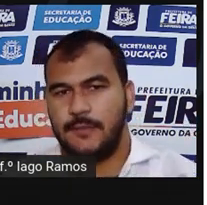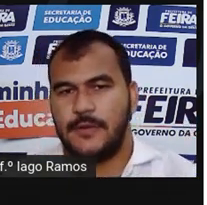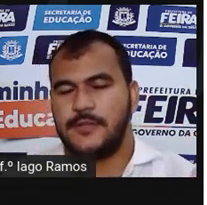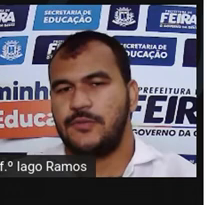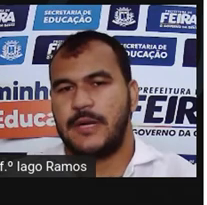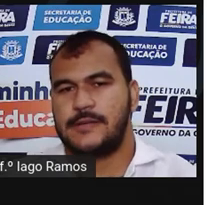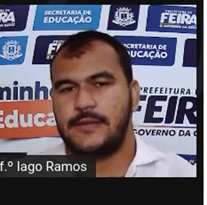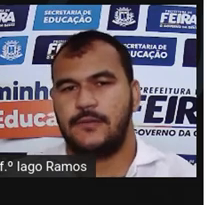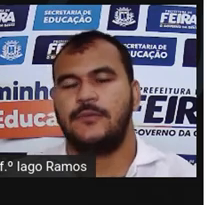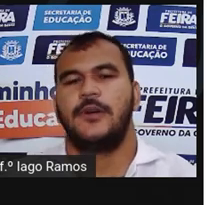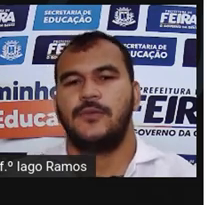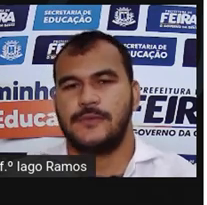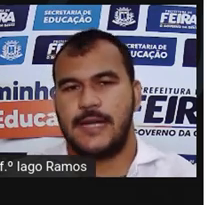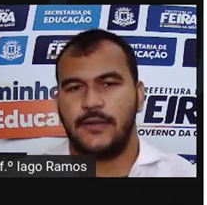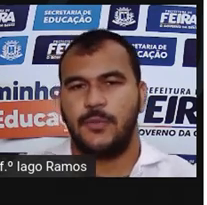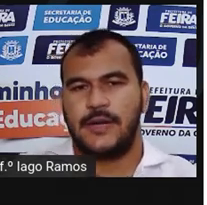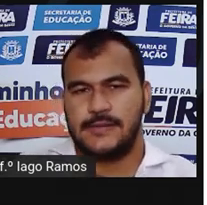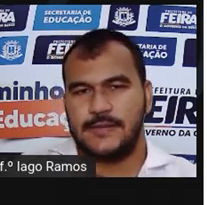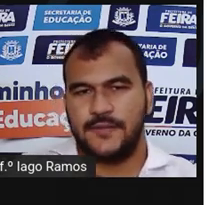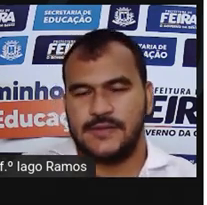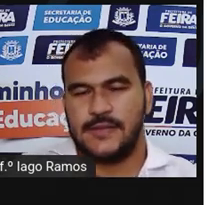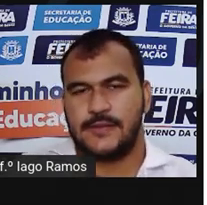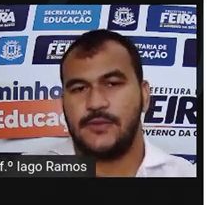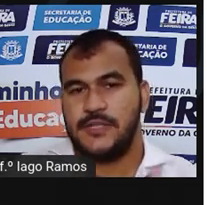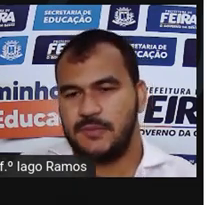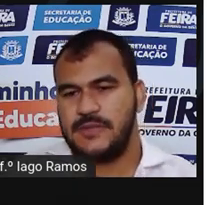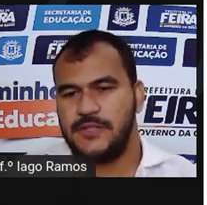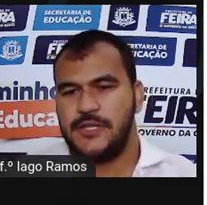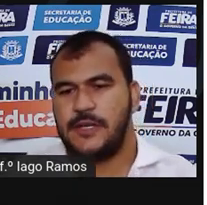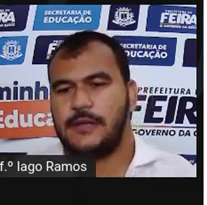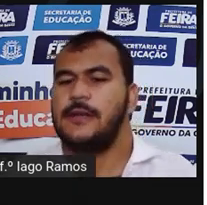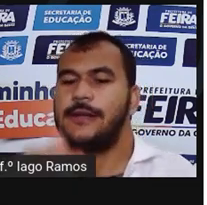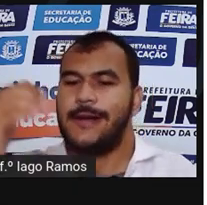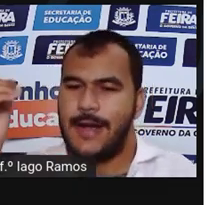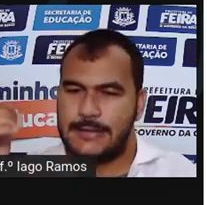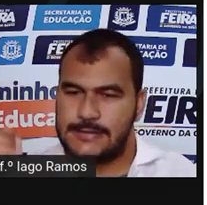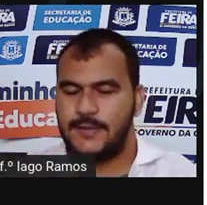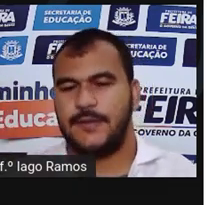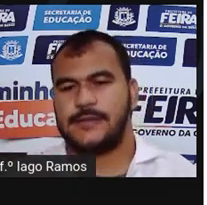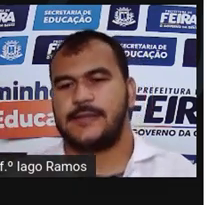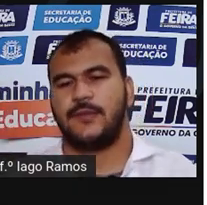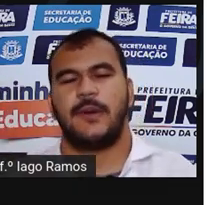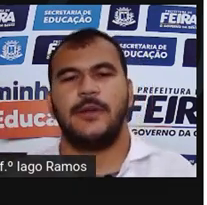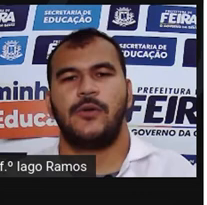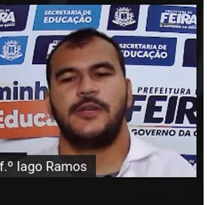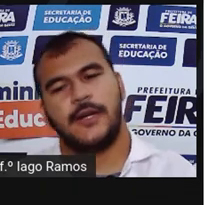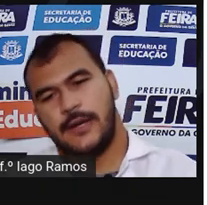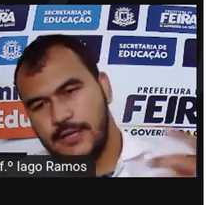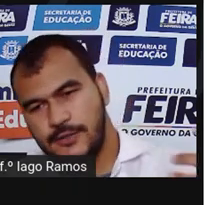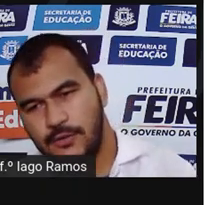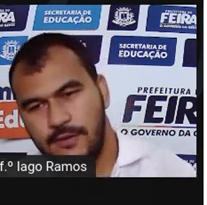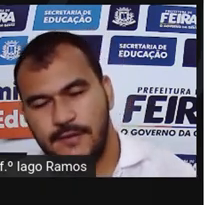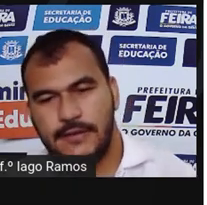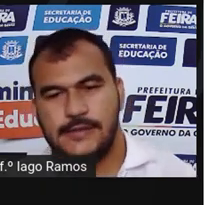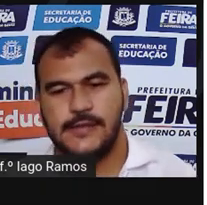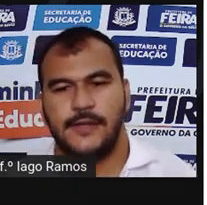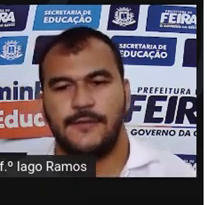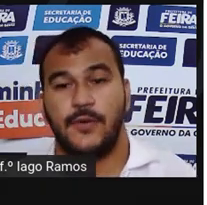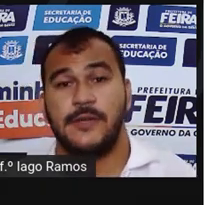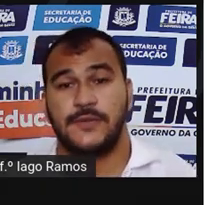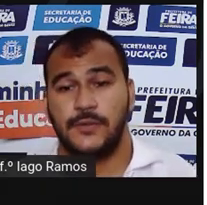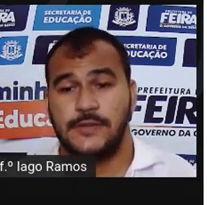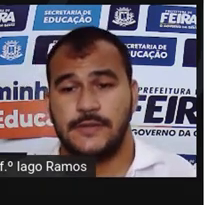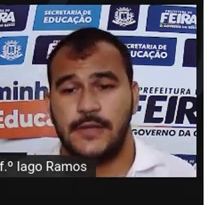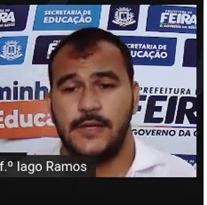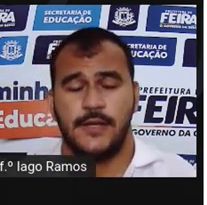do sistema de numeração usado por essa civilização egípcia antiga a civilização babilônica a história vem